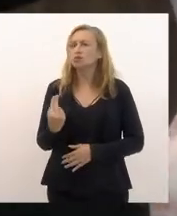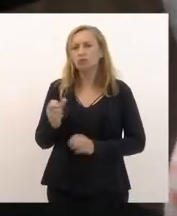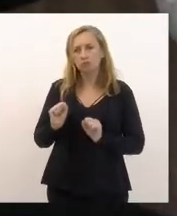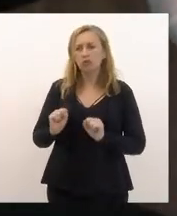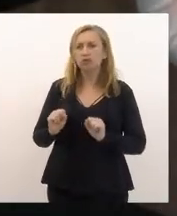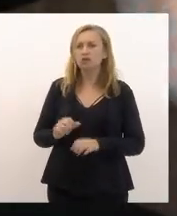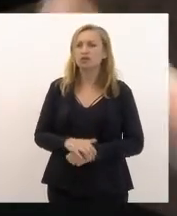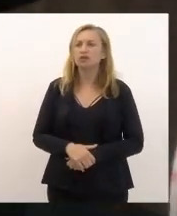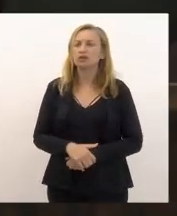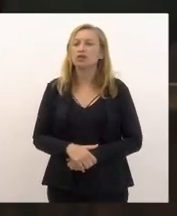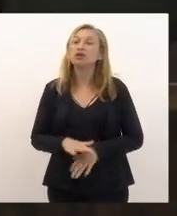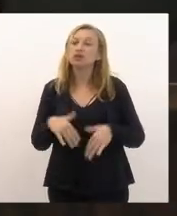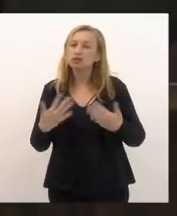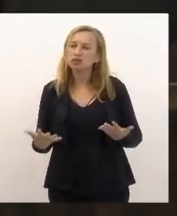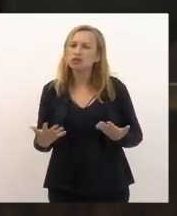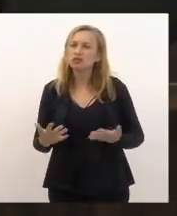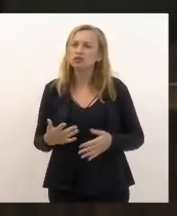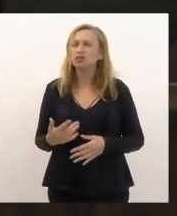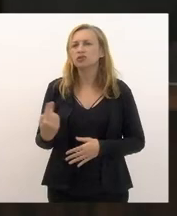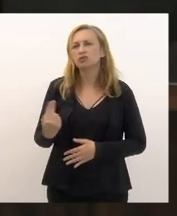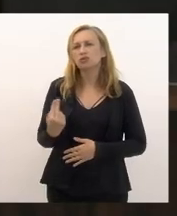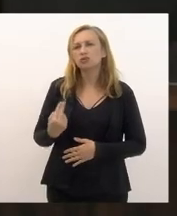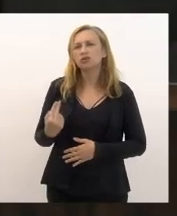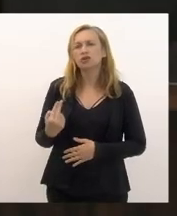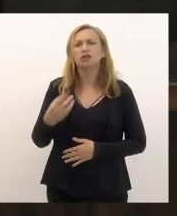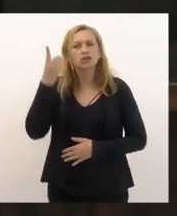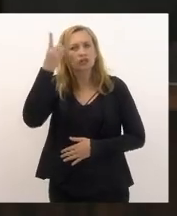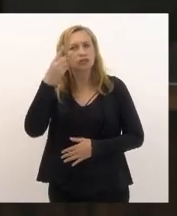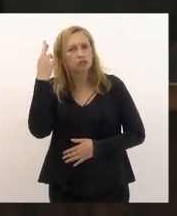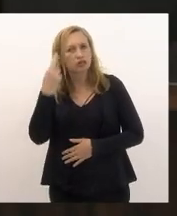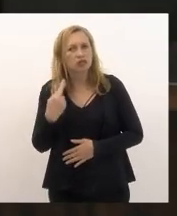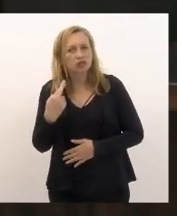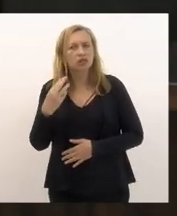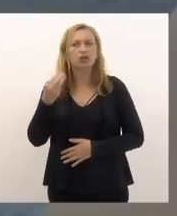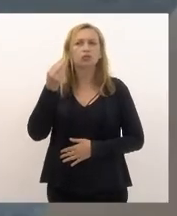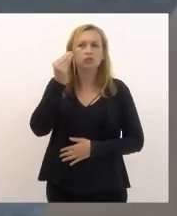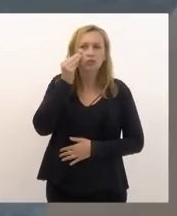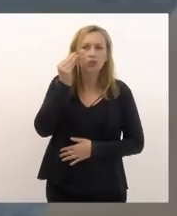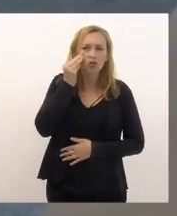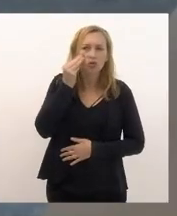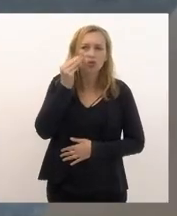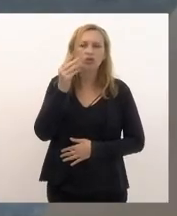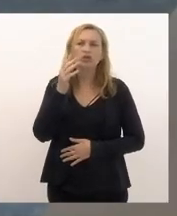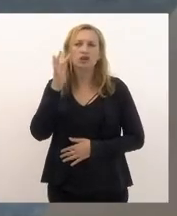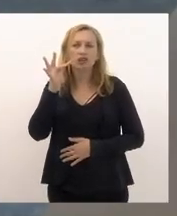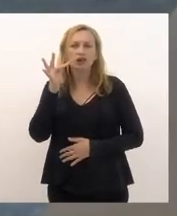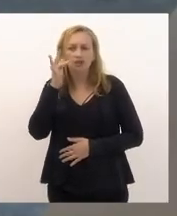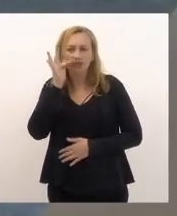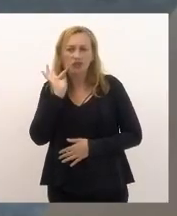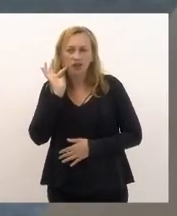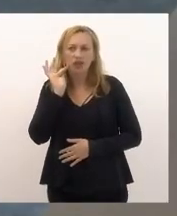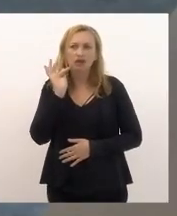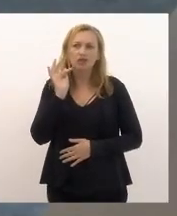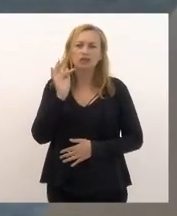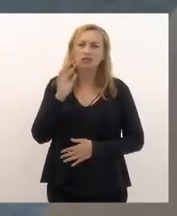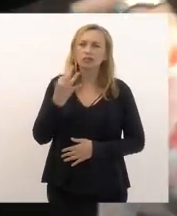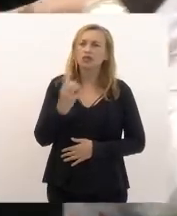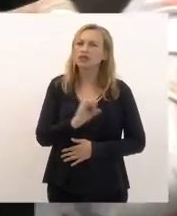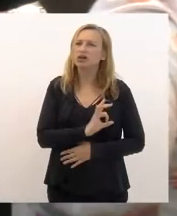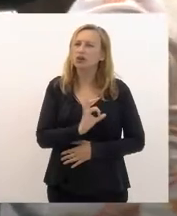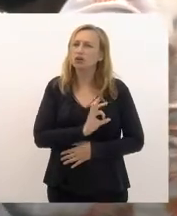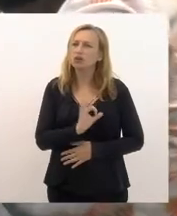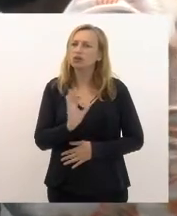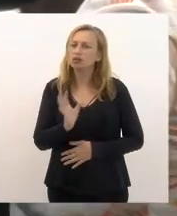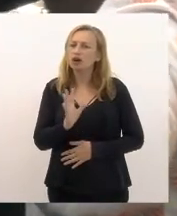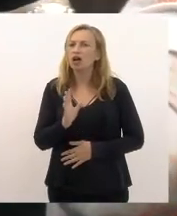favor. Então, vão se inscrever, deputada Renata, Mônica, Flávio Serafini, Eliomar e Marta Rocha. Flávio já é autor.